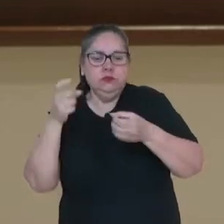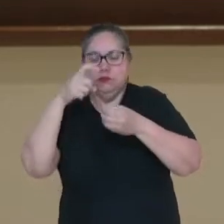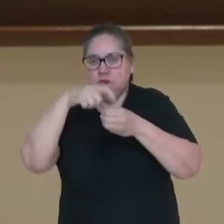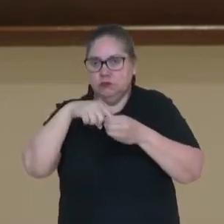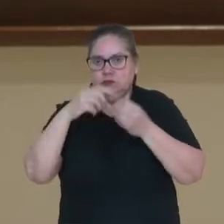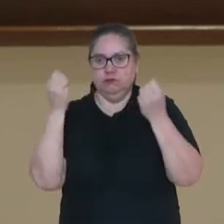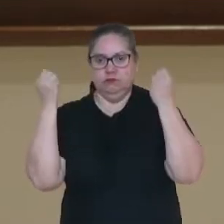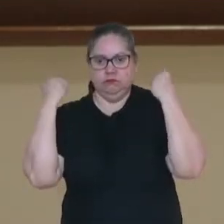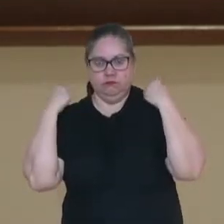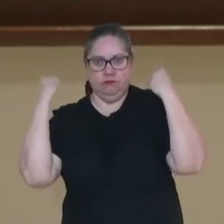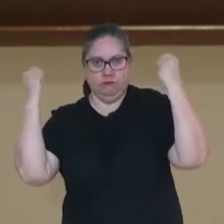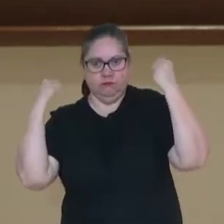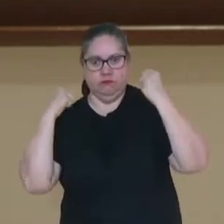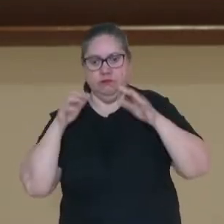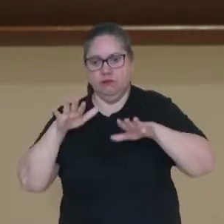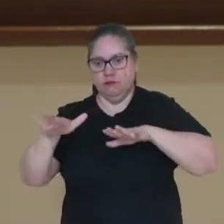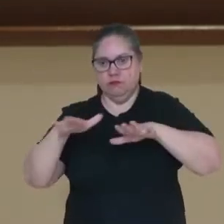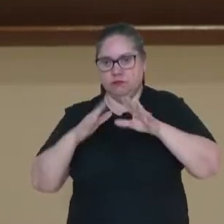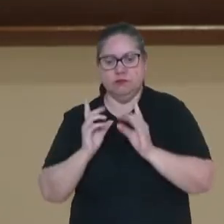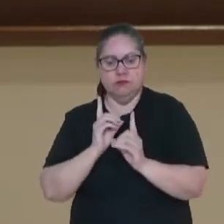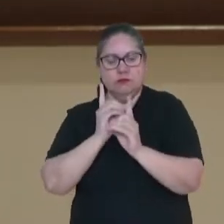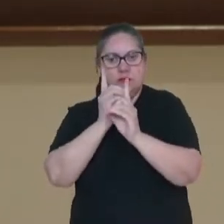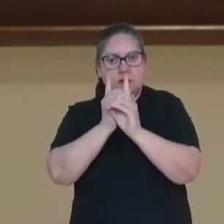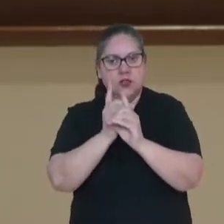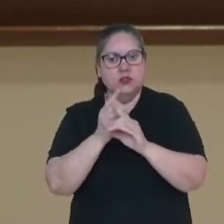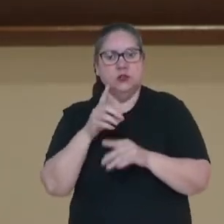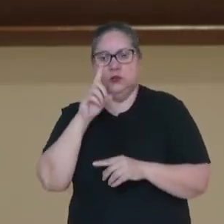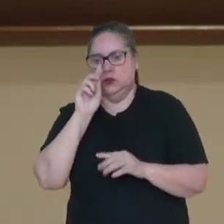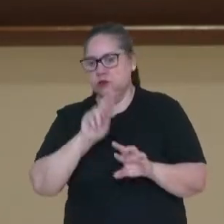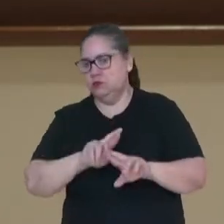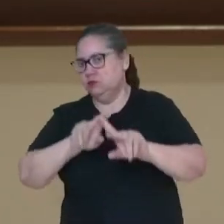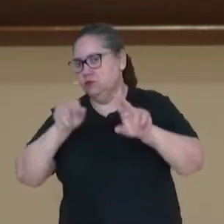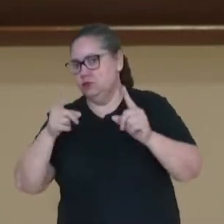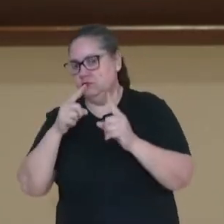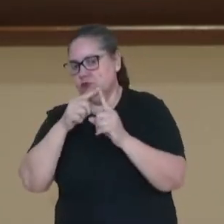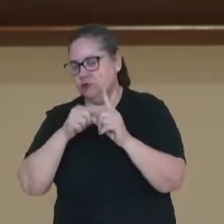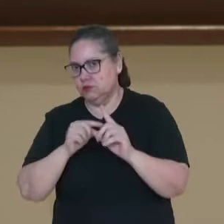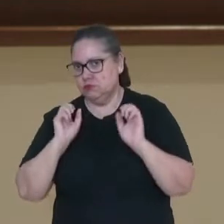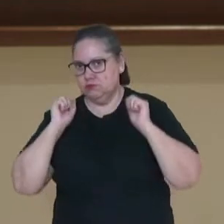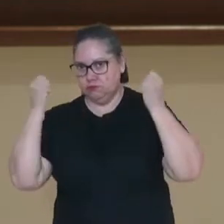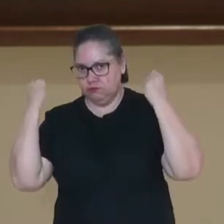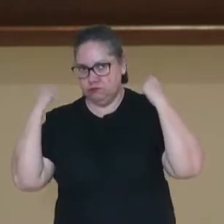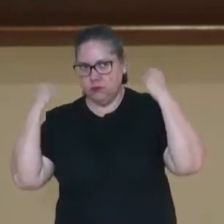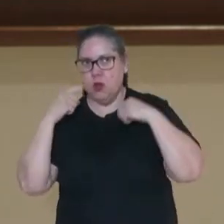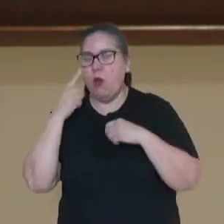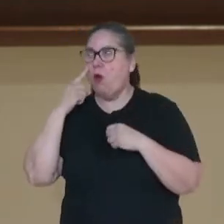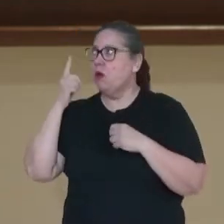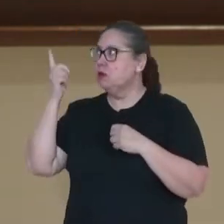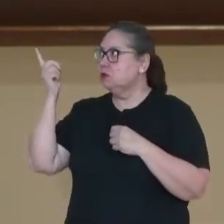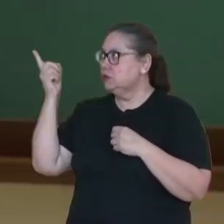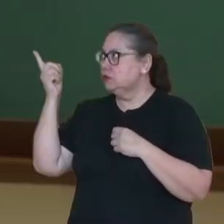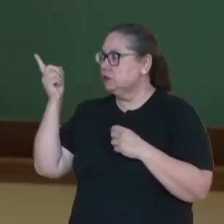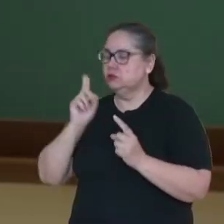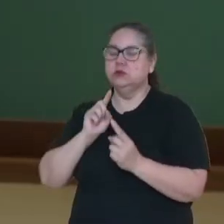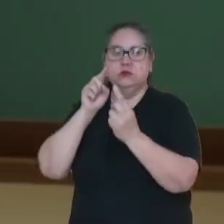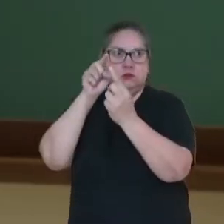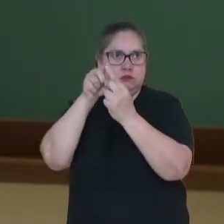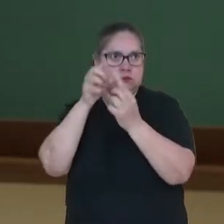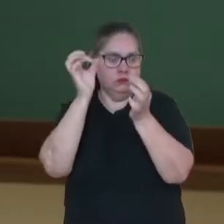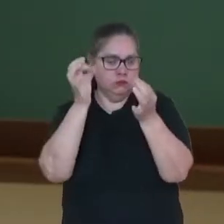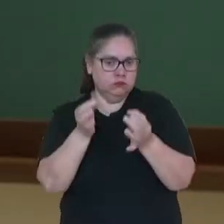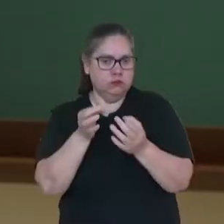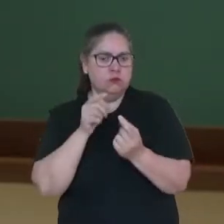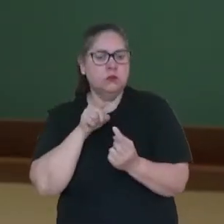esses movimentos que nós encontramos nos diferentes tipos de ginástica. Então, olha só, nosso objetivo é